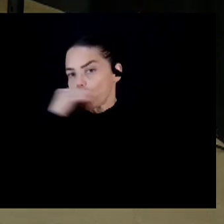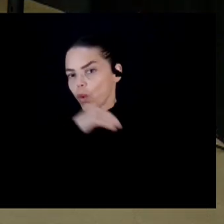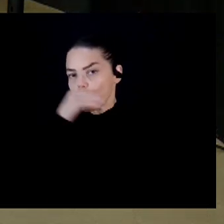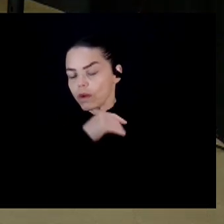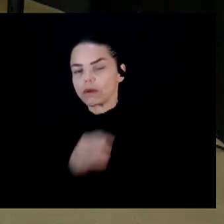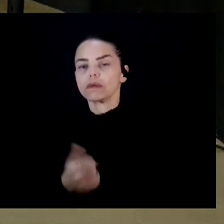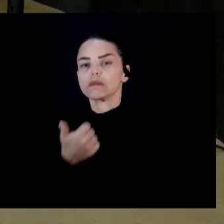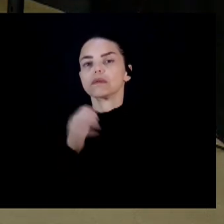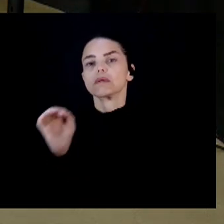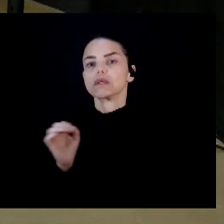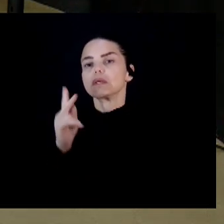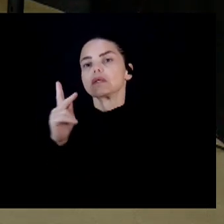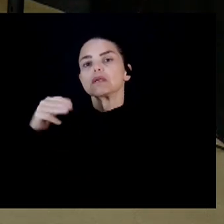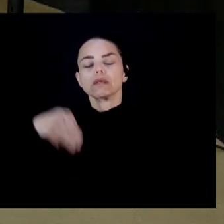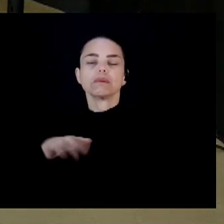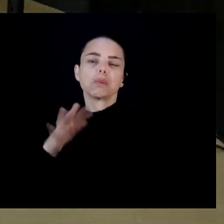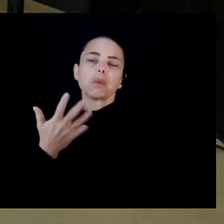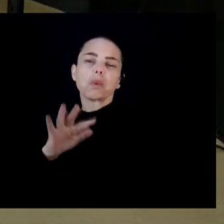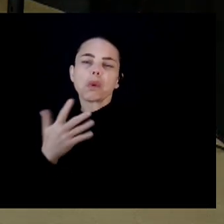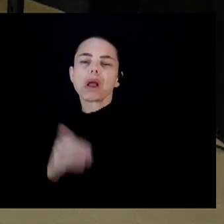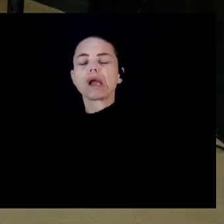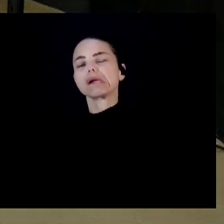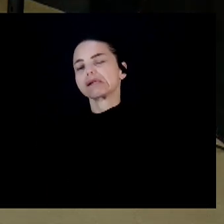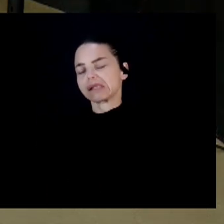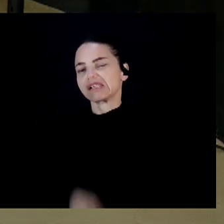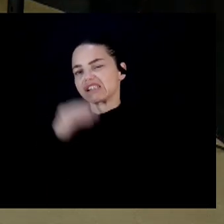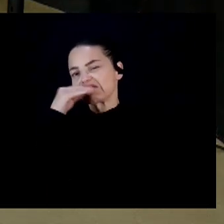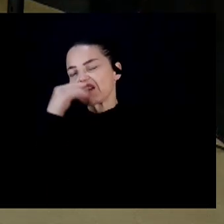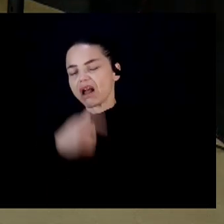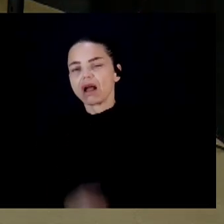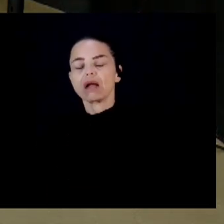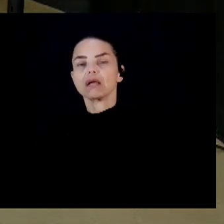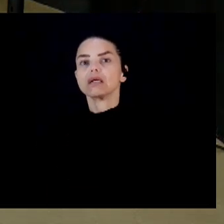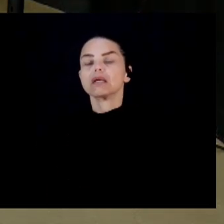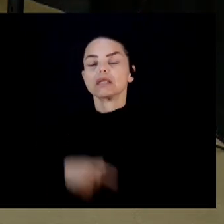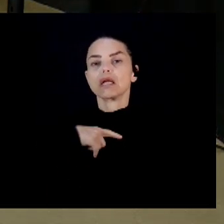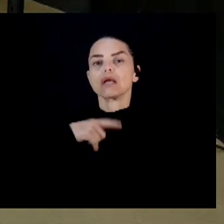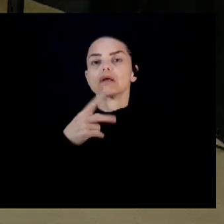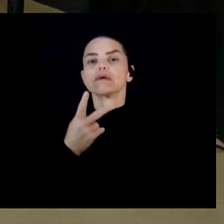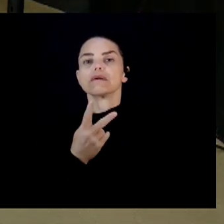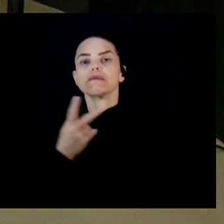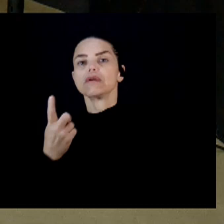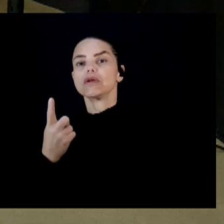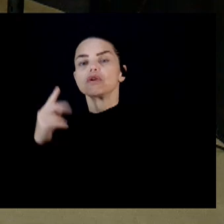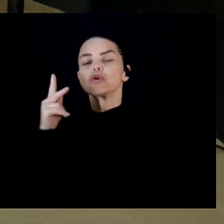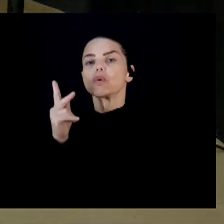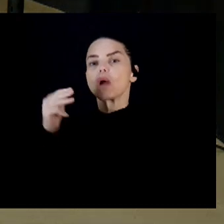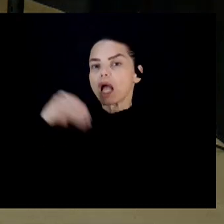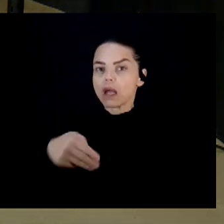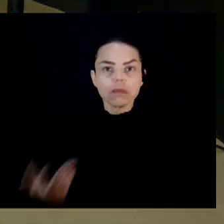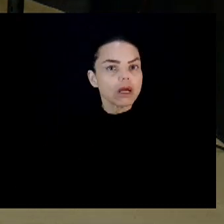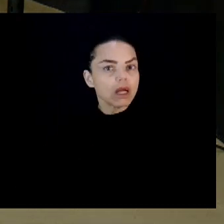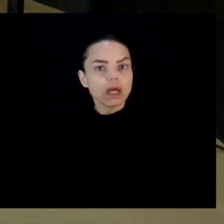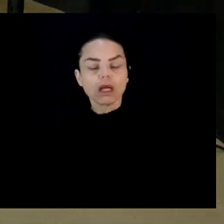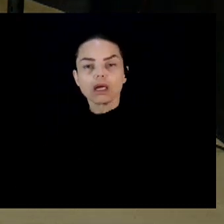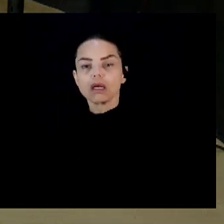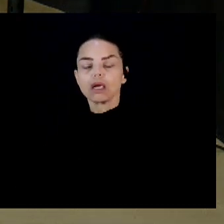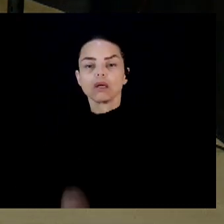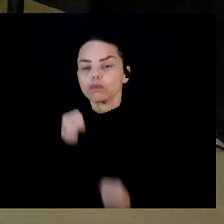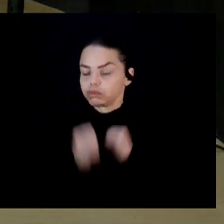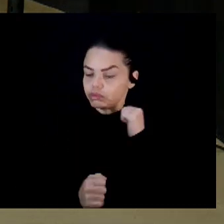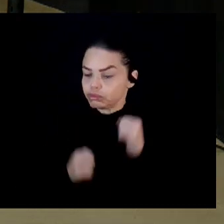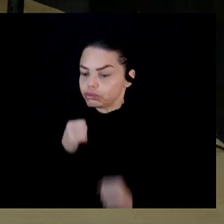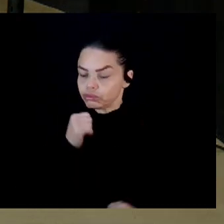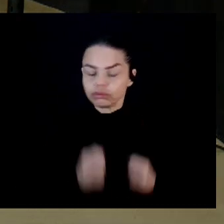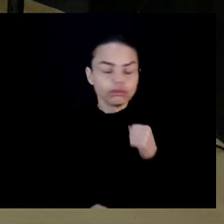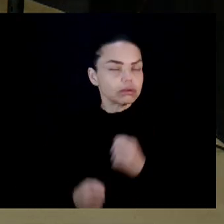sou mais ou menos. Eu tenho que fazer 21K. Eu tenho que fazer 21K em tanto tempo. E a pessoa começa a